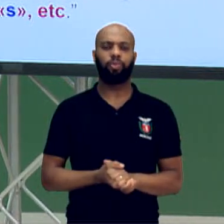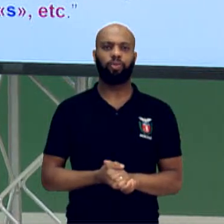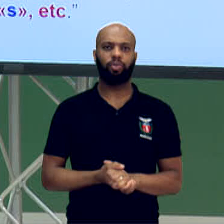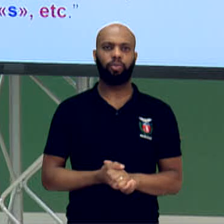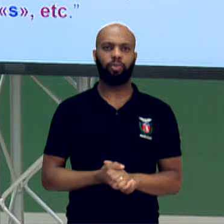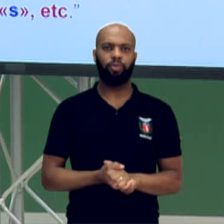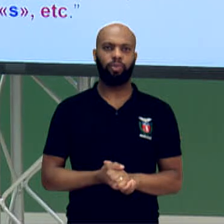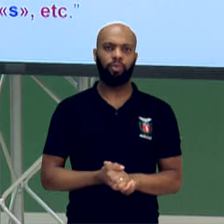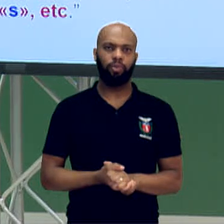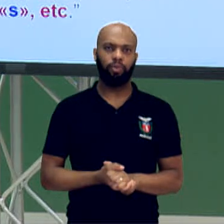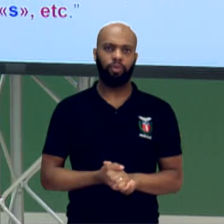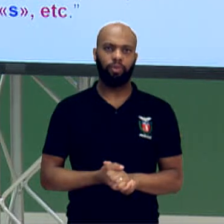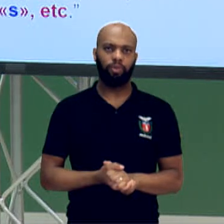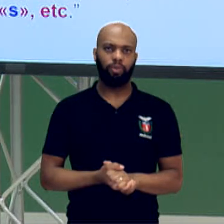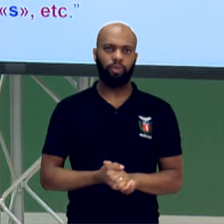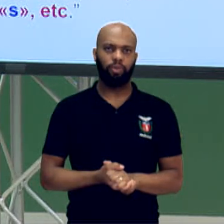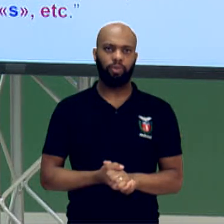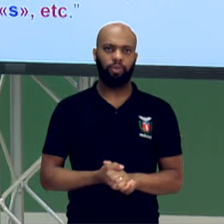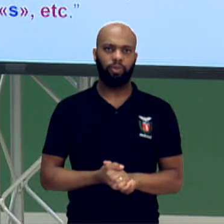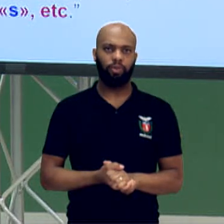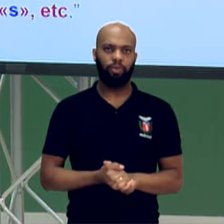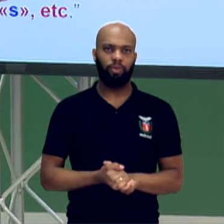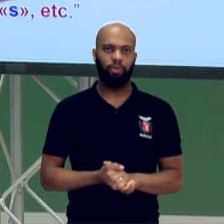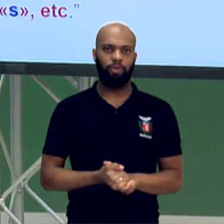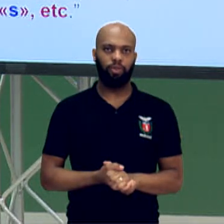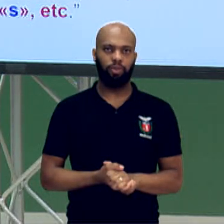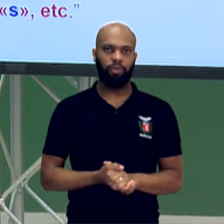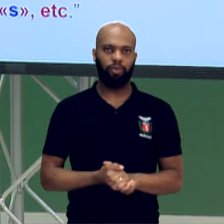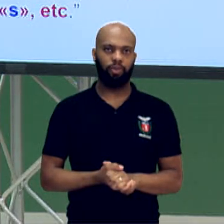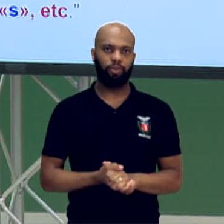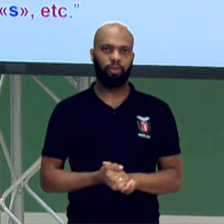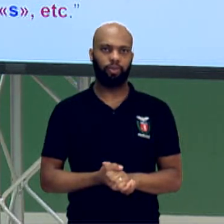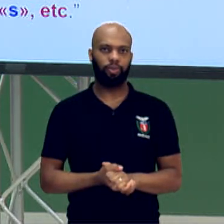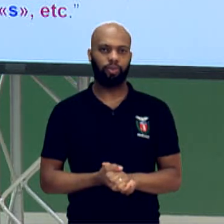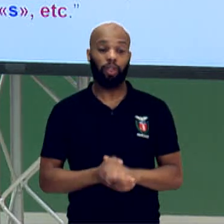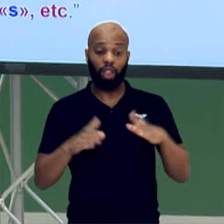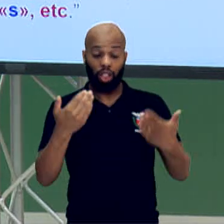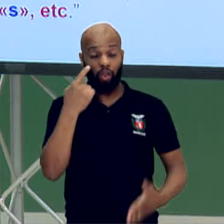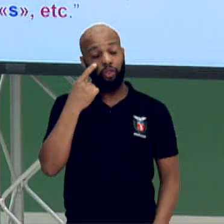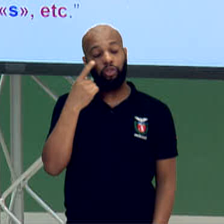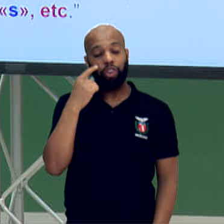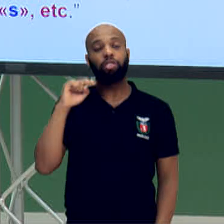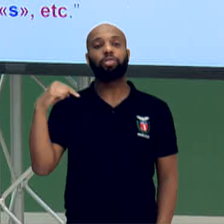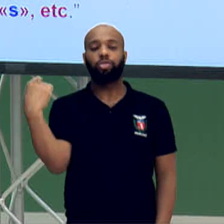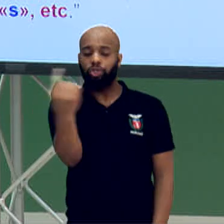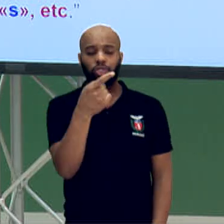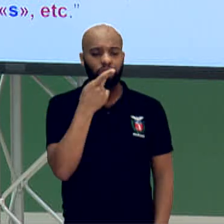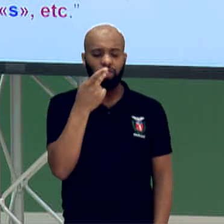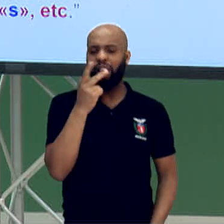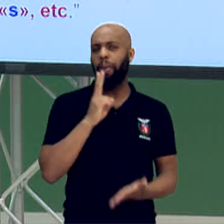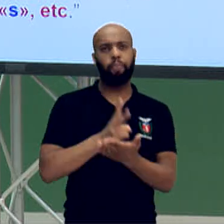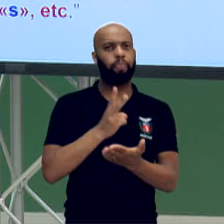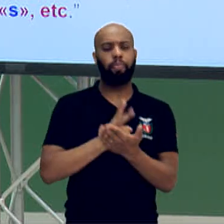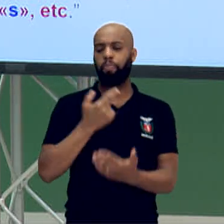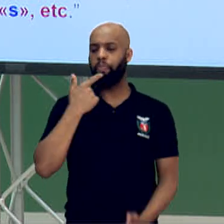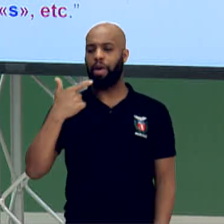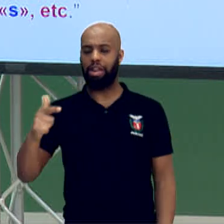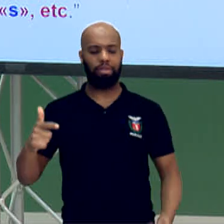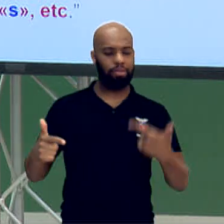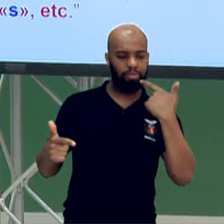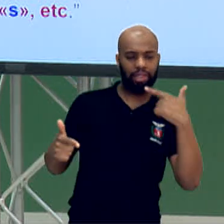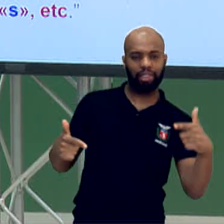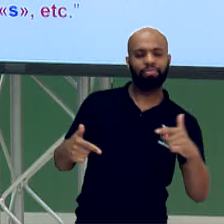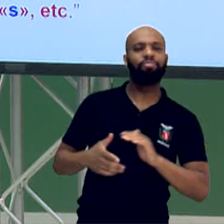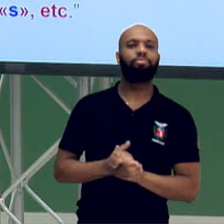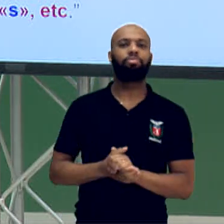castelhano, hablamos outro castelhano que não é o mesmo. Então veja, nós falamos a mesma língua, segundo ele. Então ele